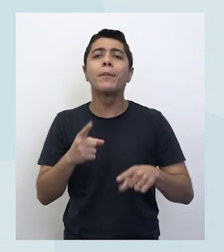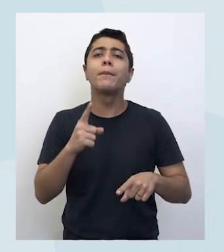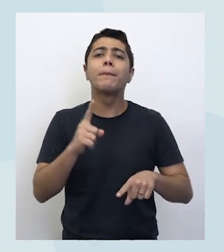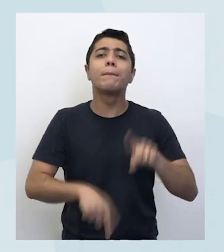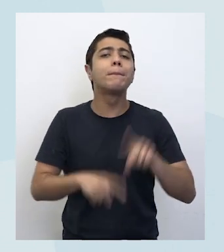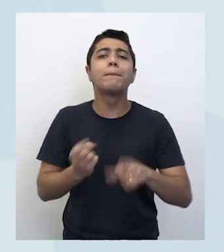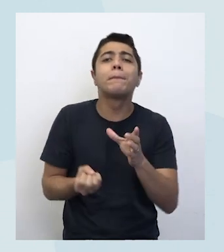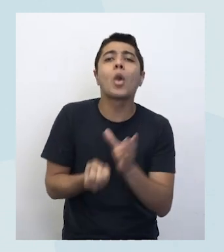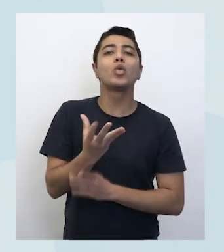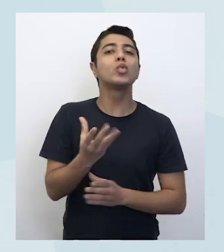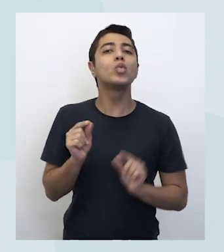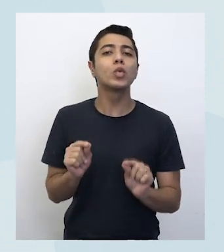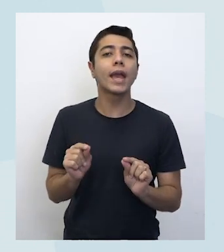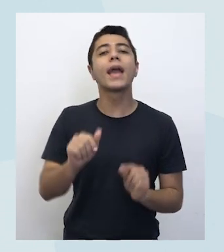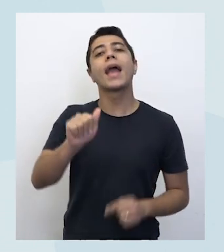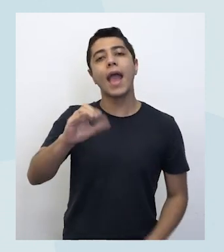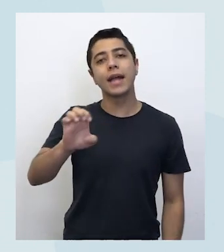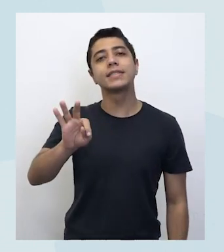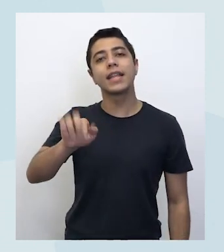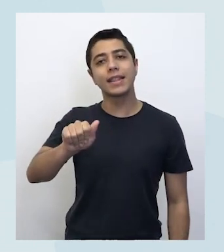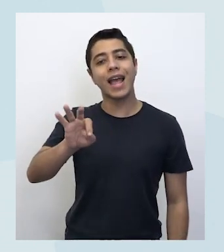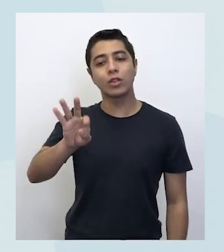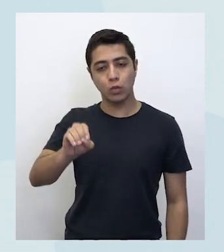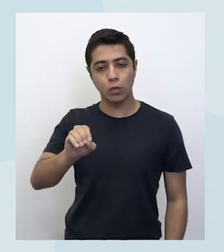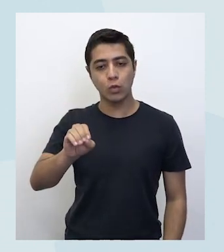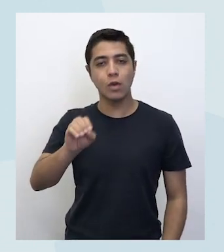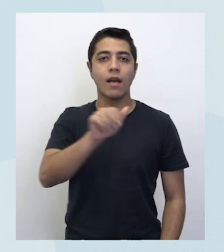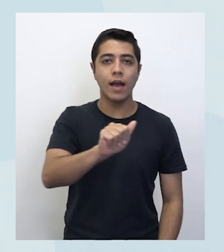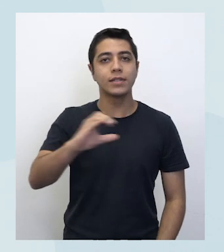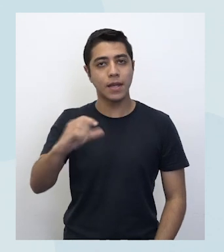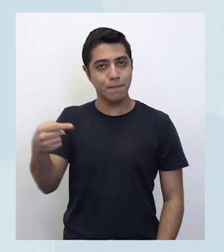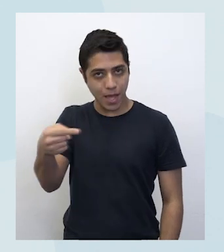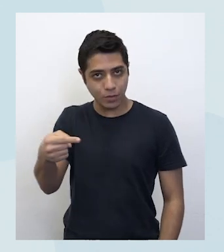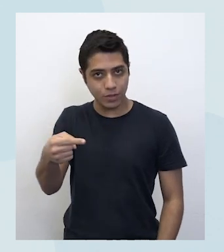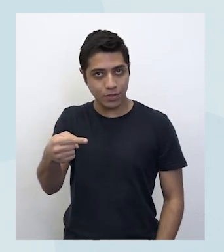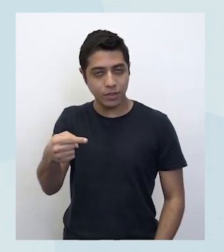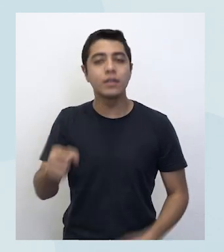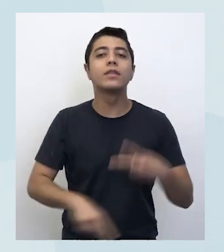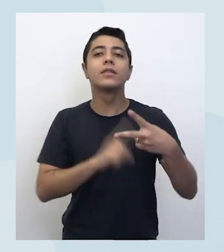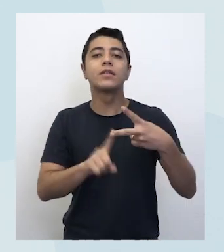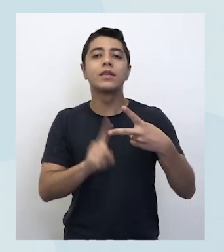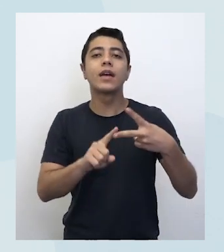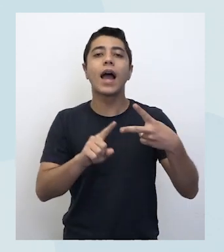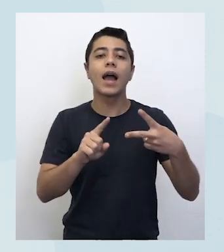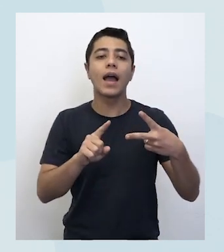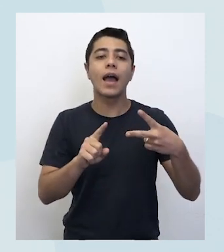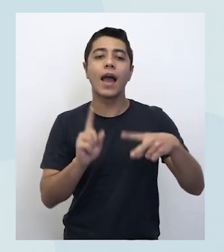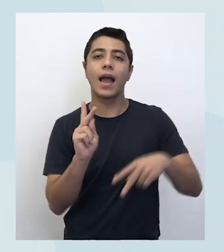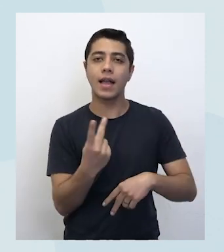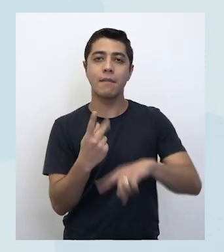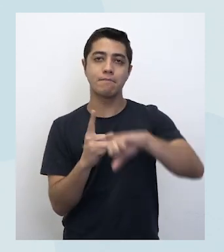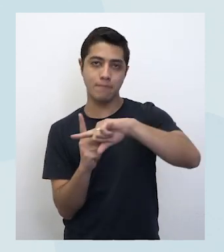É o acetato, AC-, né? E o H+. Sobre o reagente, quem é o reagente? É meu